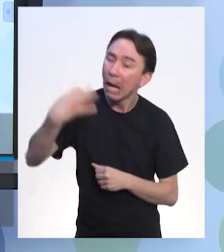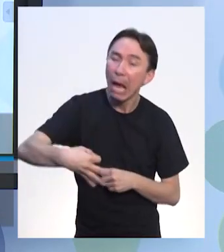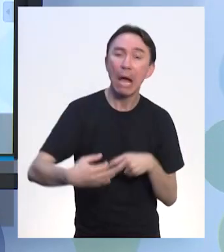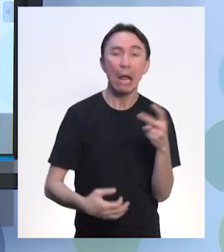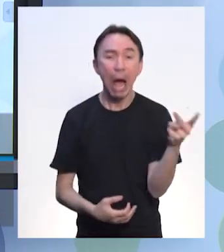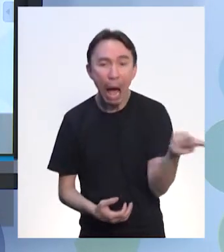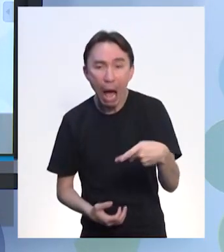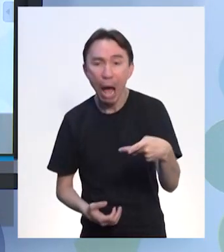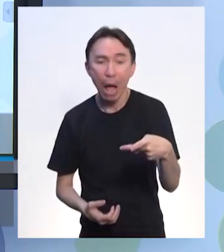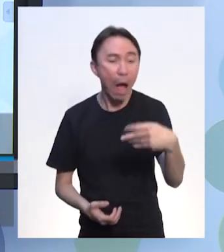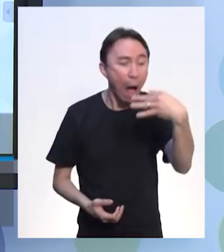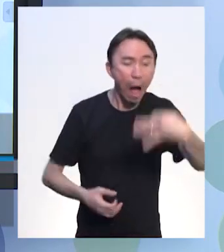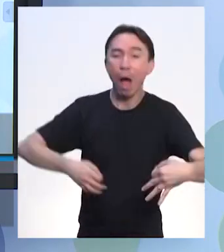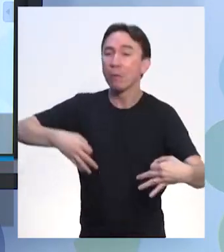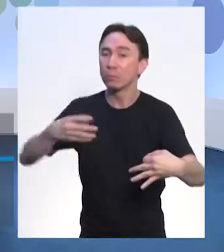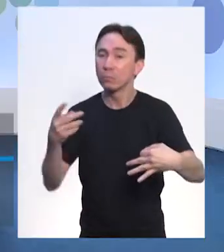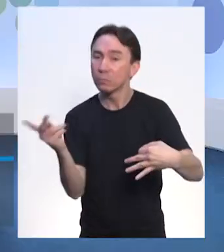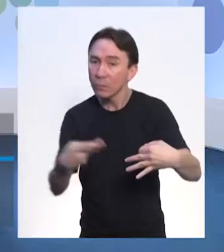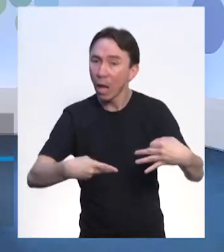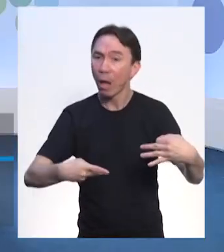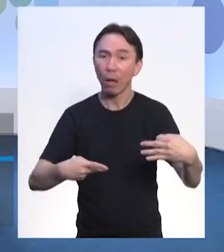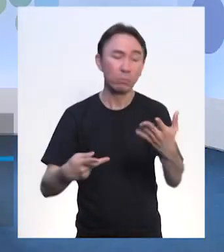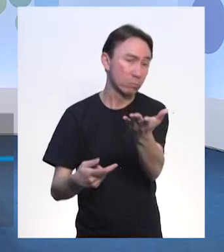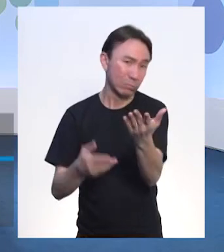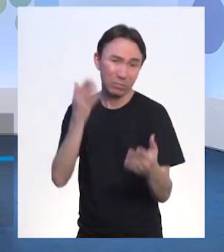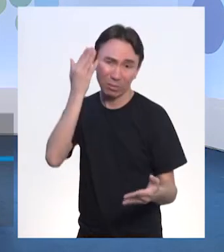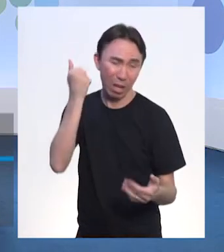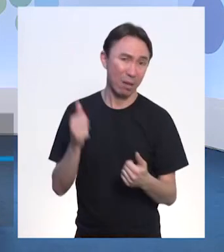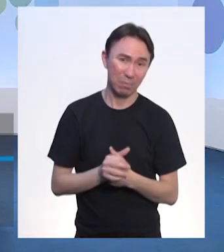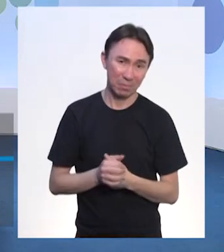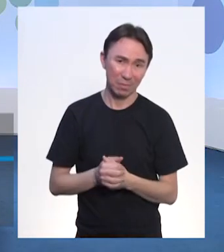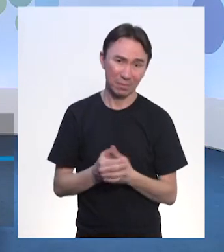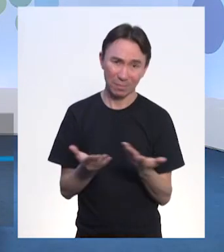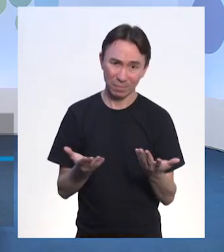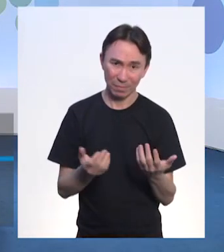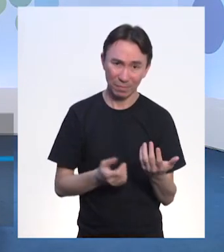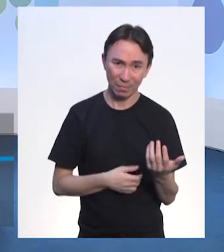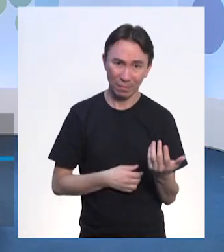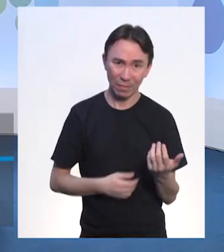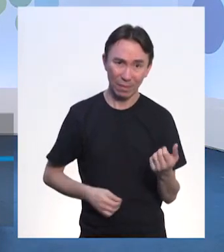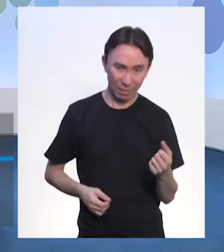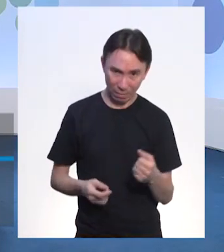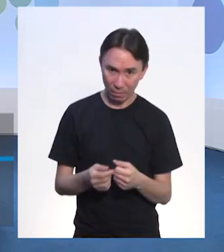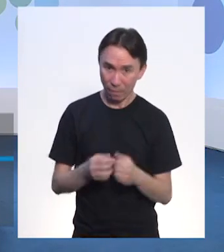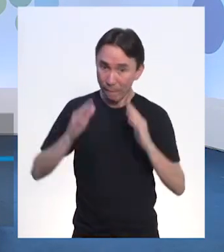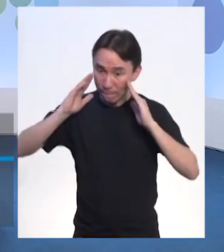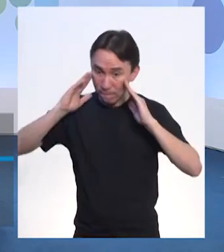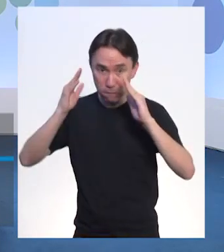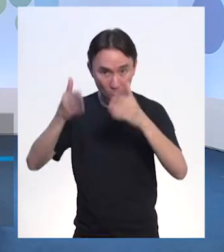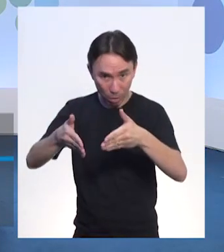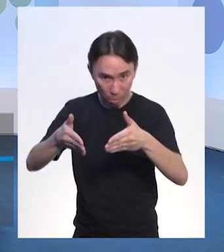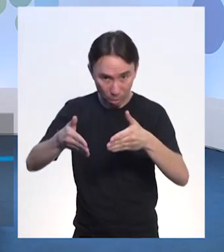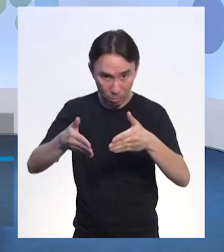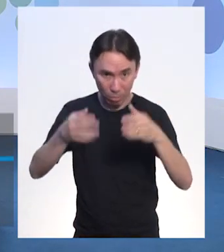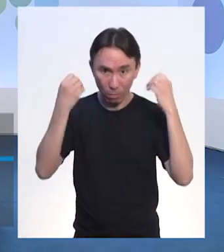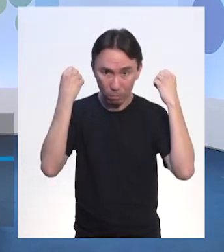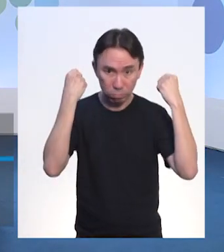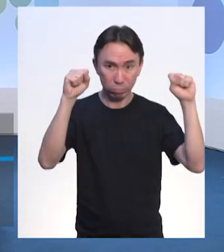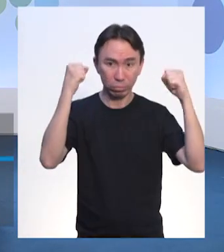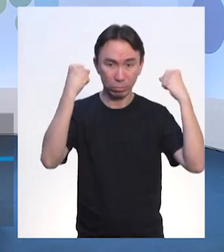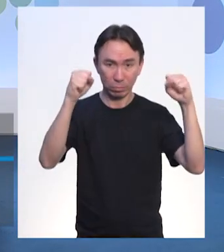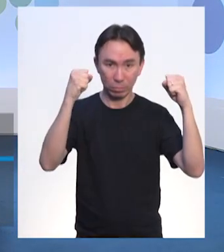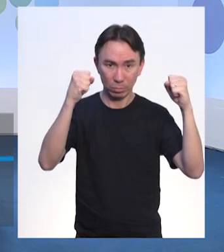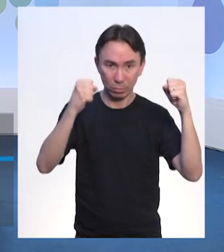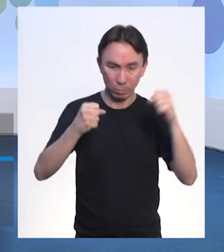né? E aí Já eu vou pedir participam- foco aqui no chat, senão a gente vai ter que fechar, Não, Mara. parou, hein? Foca na educação física. Porque hoje